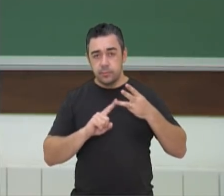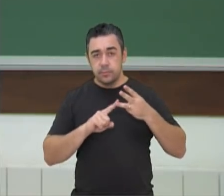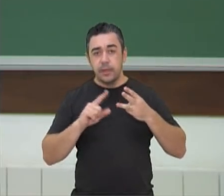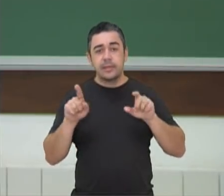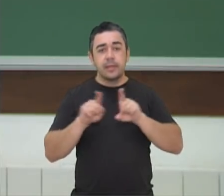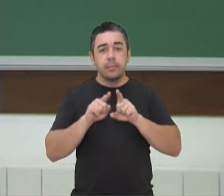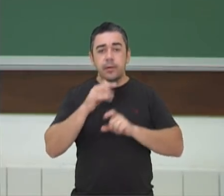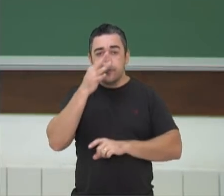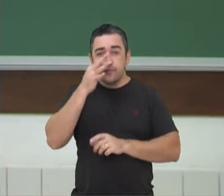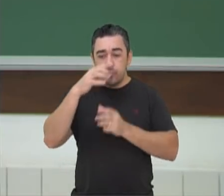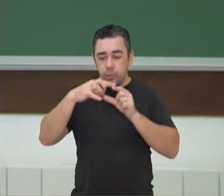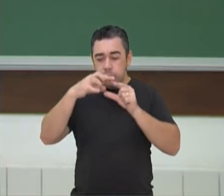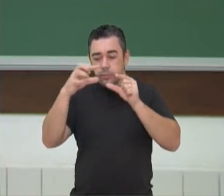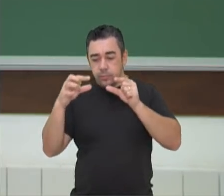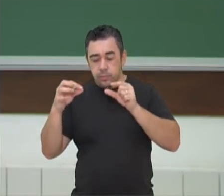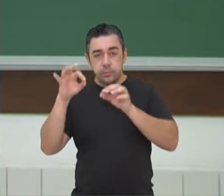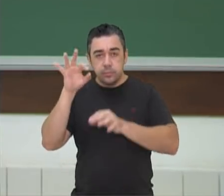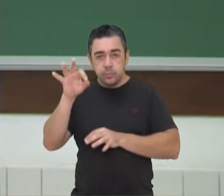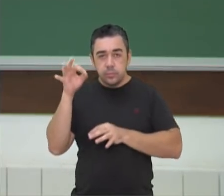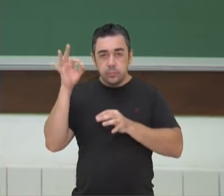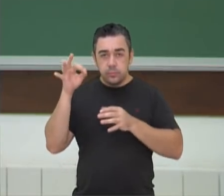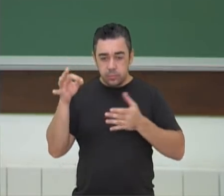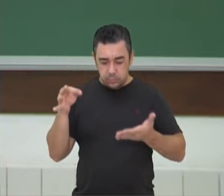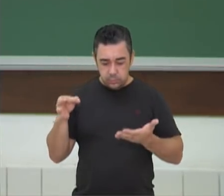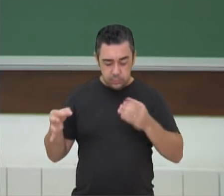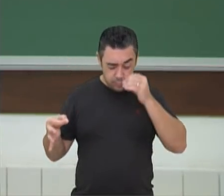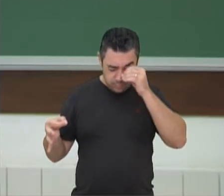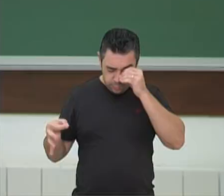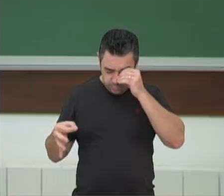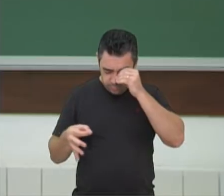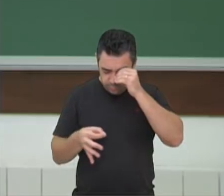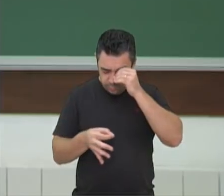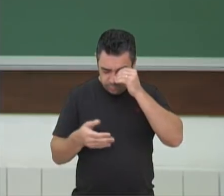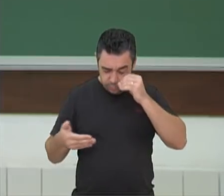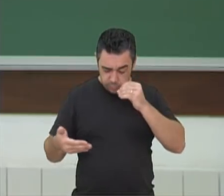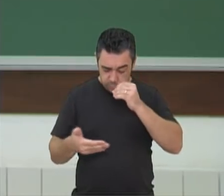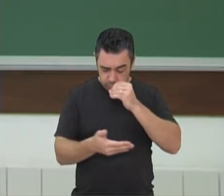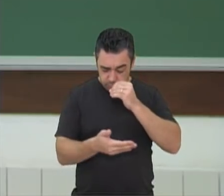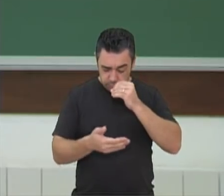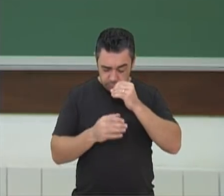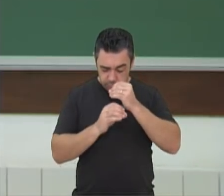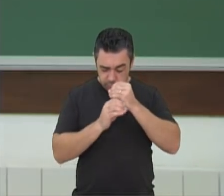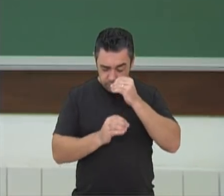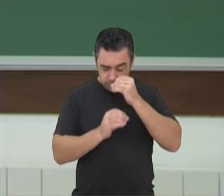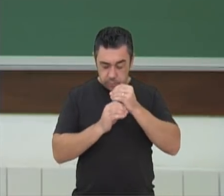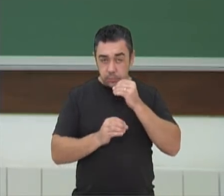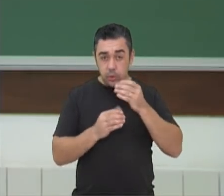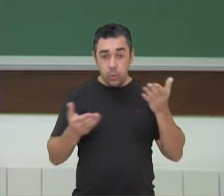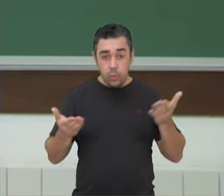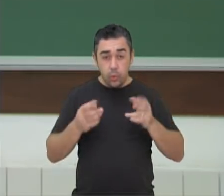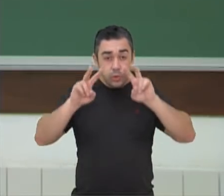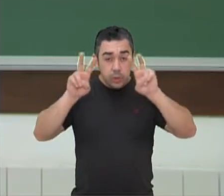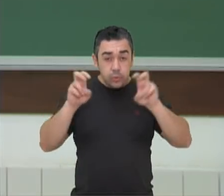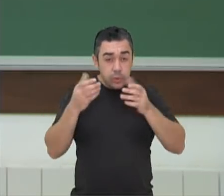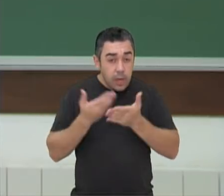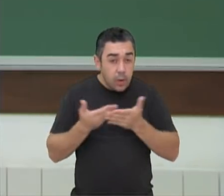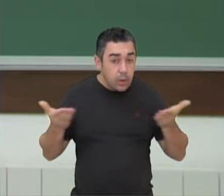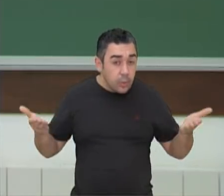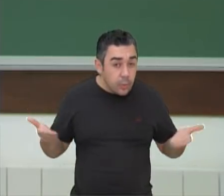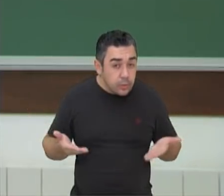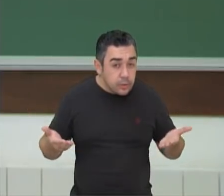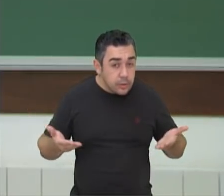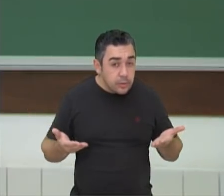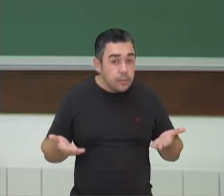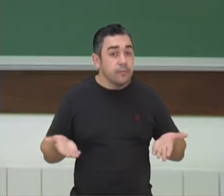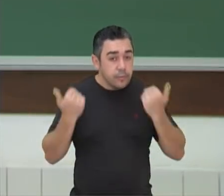eu pego esta célula e visualizo no microscópio, que é o assunto da nossa aula de hoje. Então,